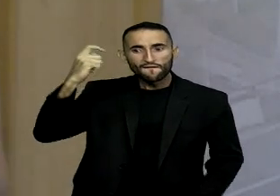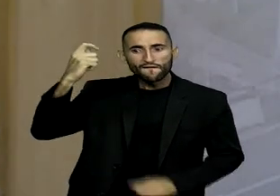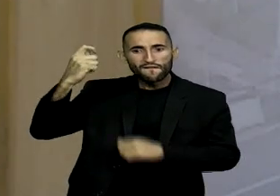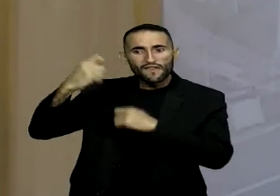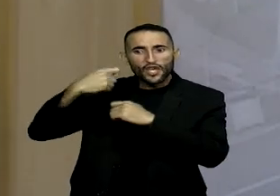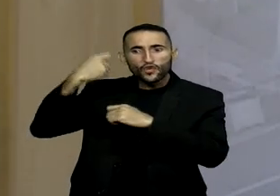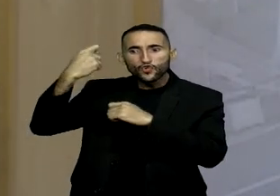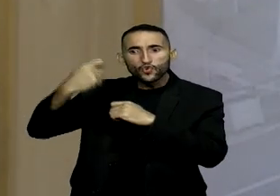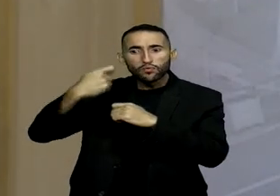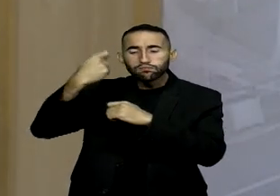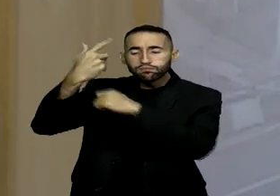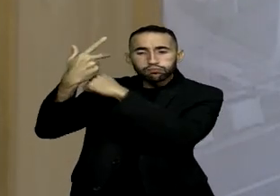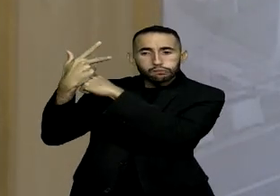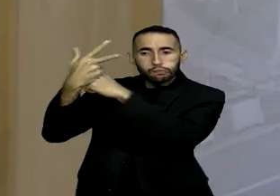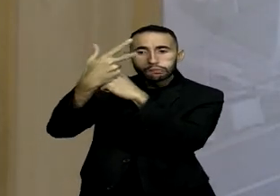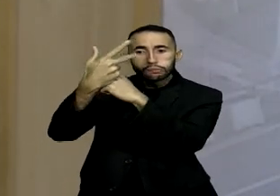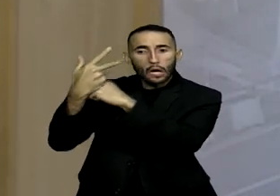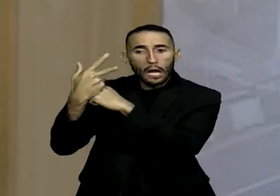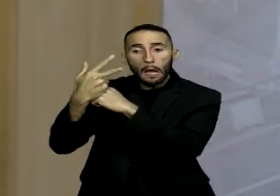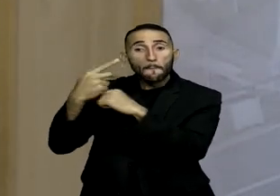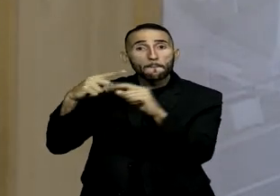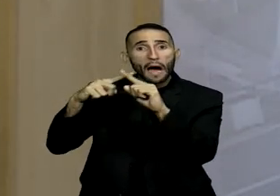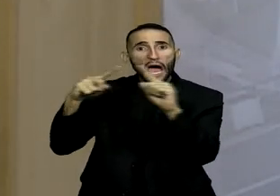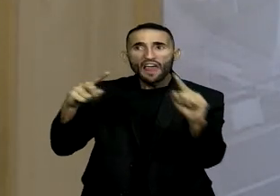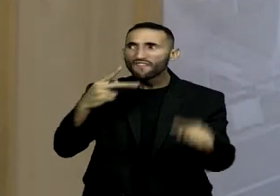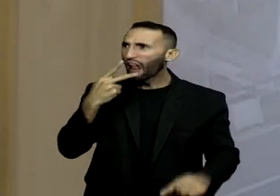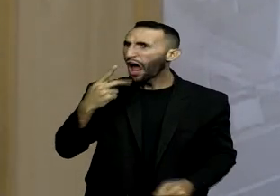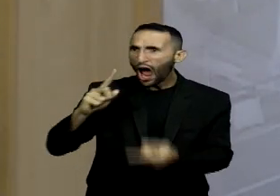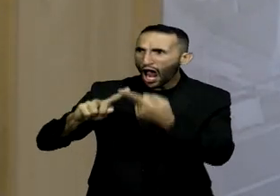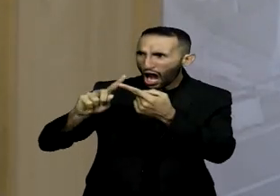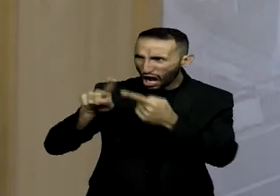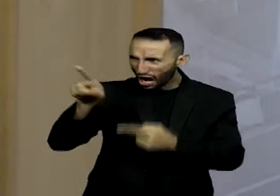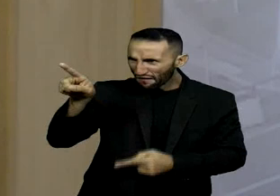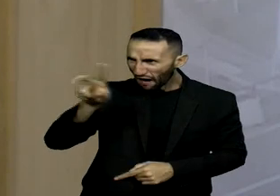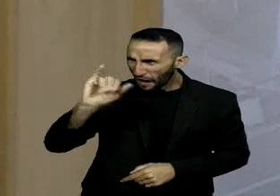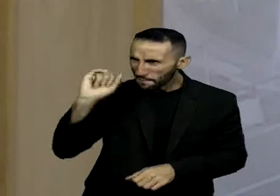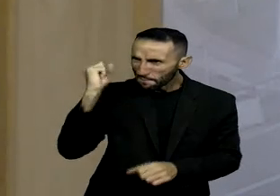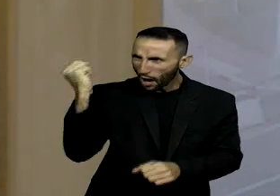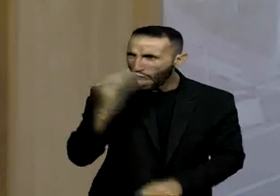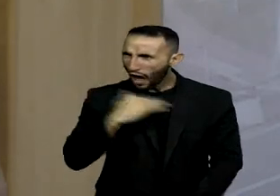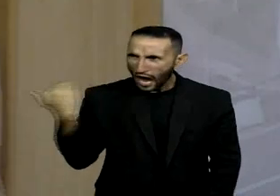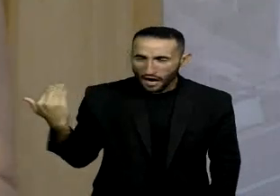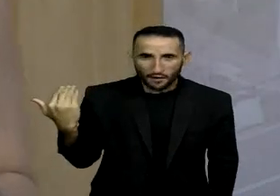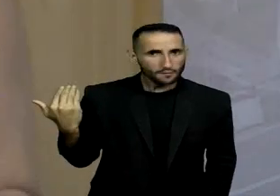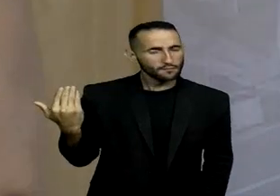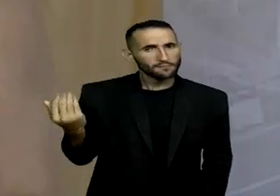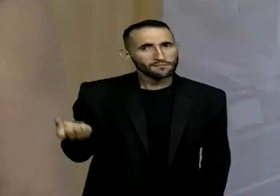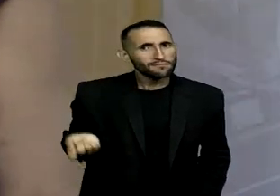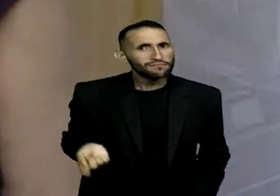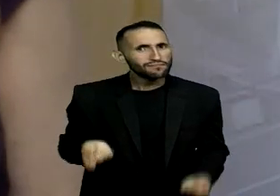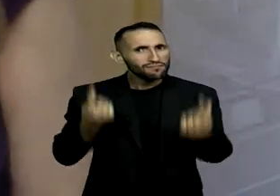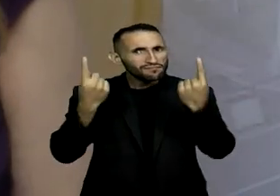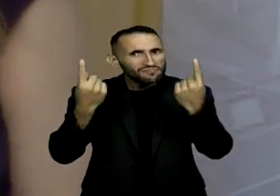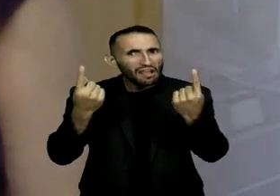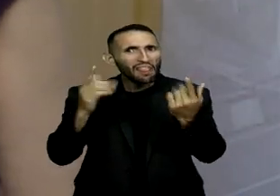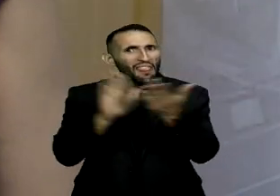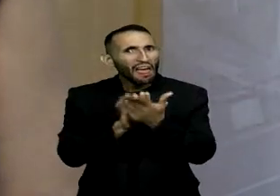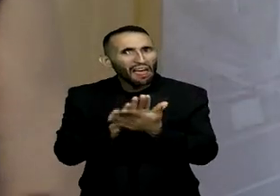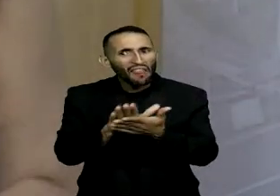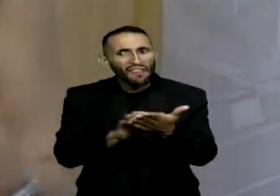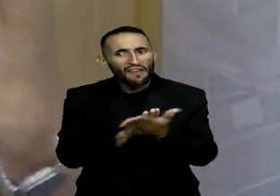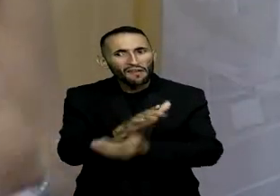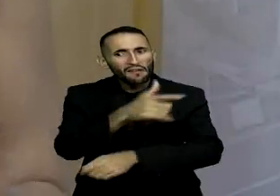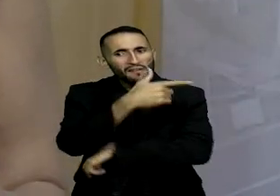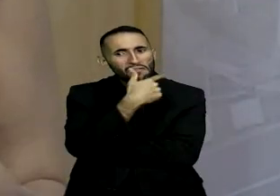de morte e não está preso. Então, assim, que mundo a gente está vivendo, gente? Que